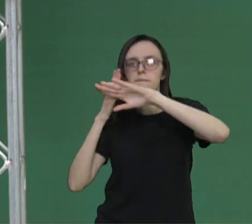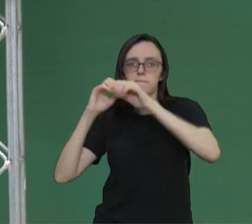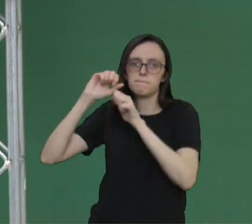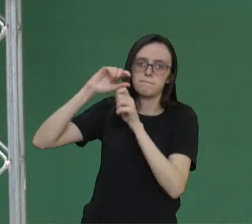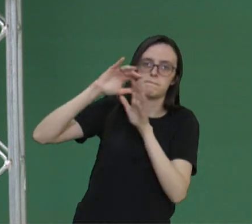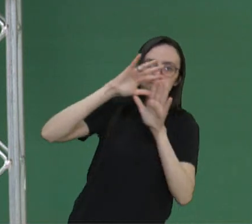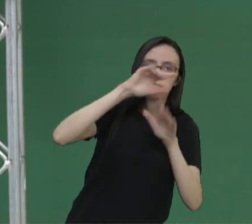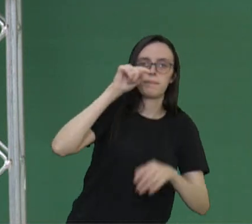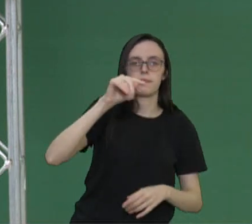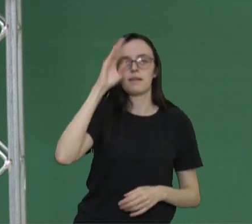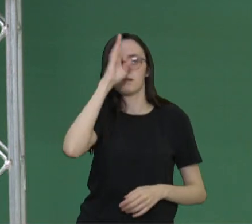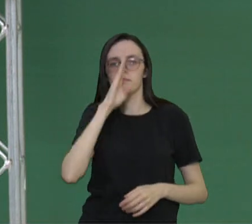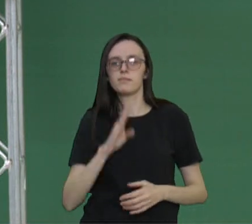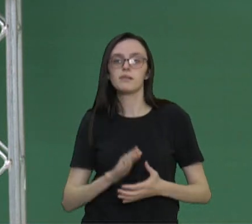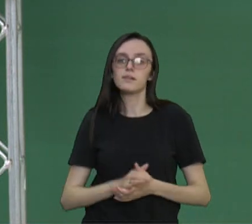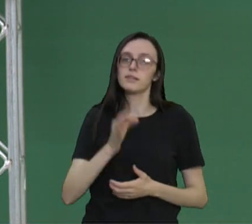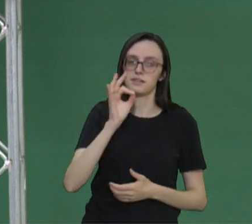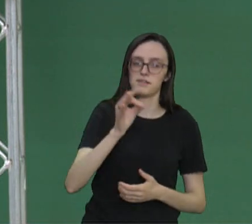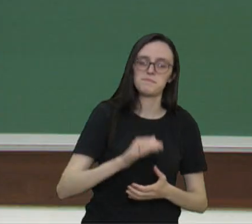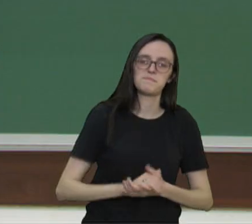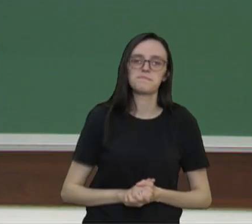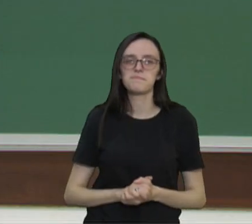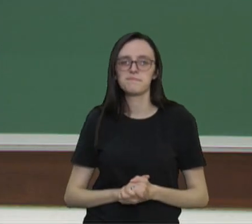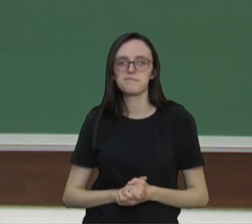interior do Brasil, certo?